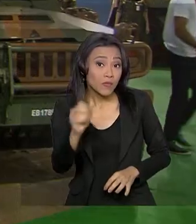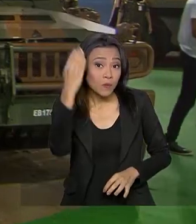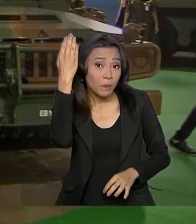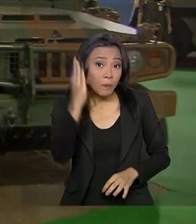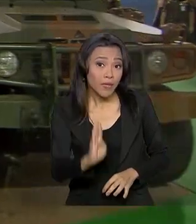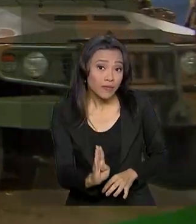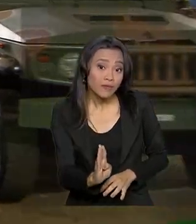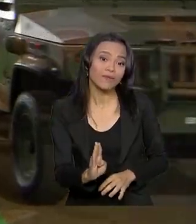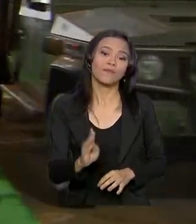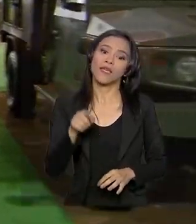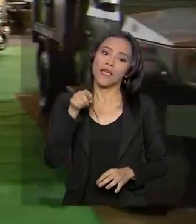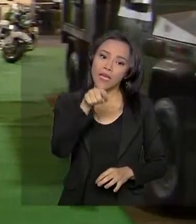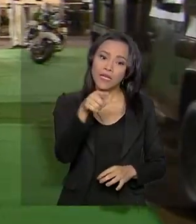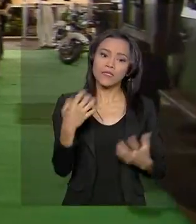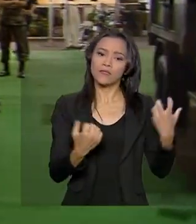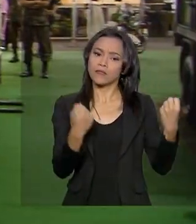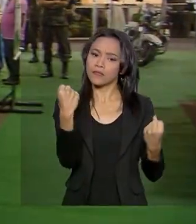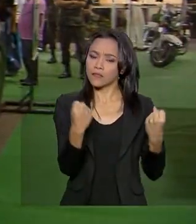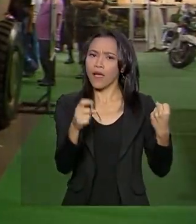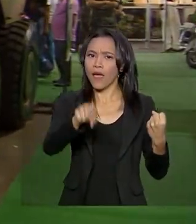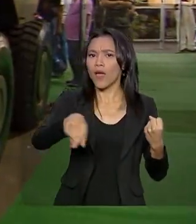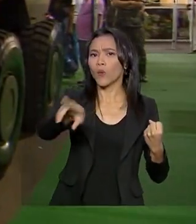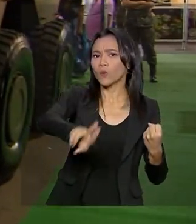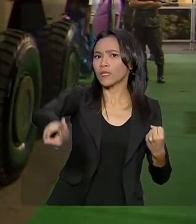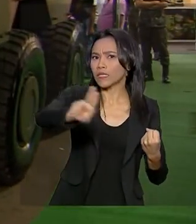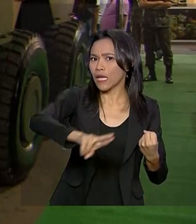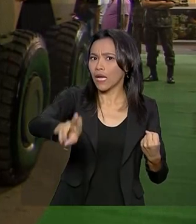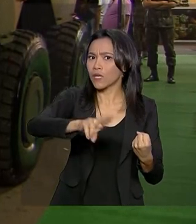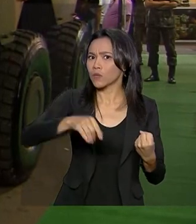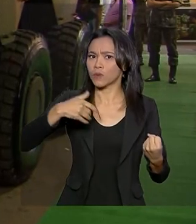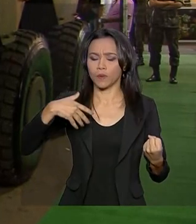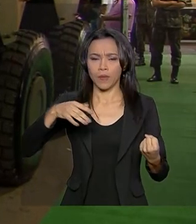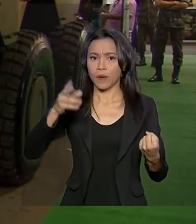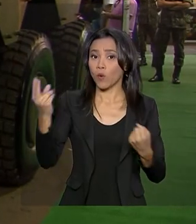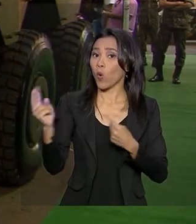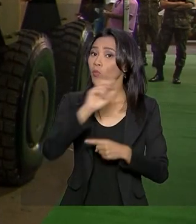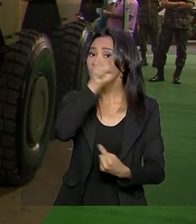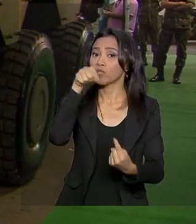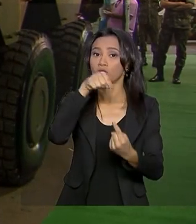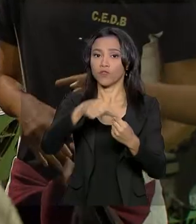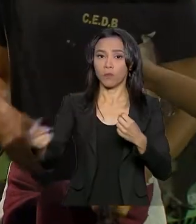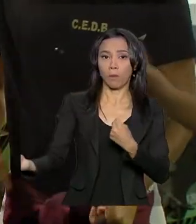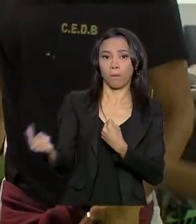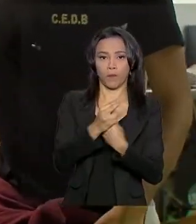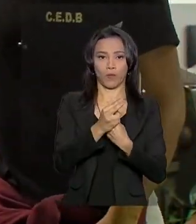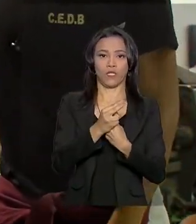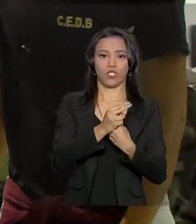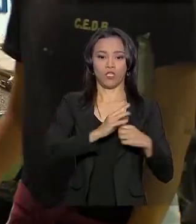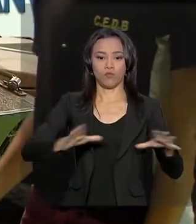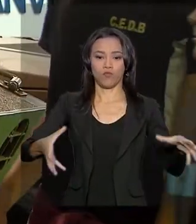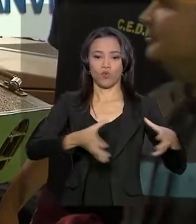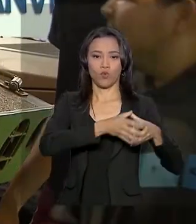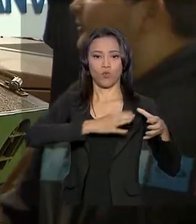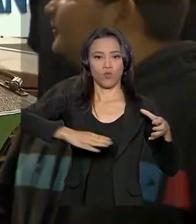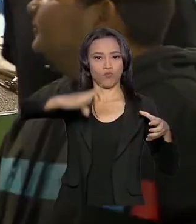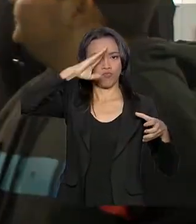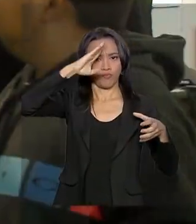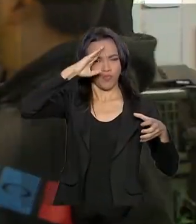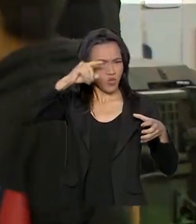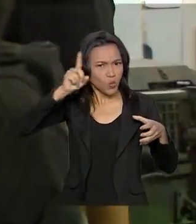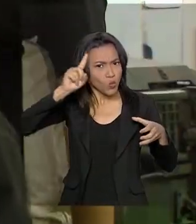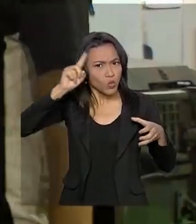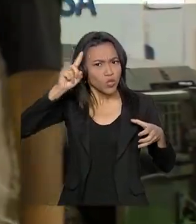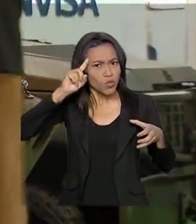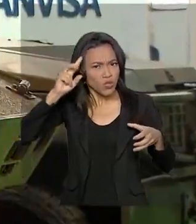veículos assim são usados em situações extremas para proteção da tropa por isso não é todo dia que a gente